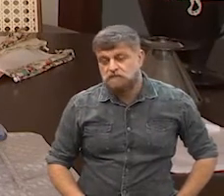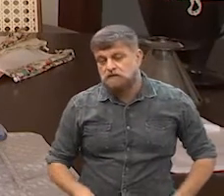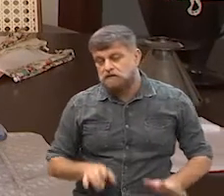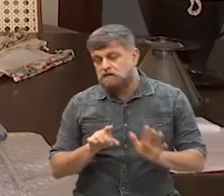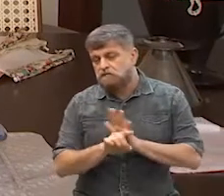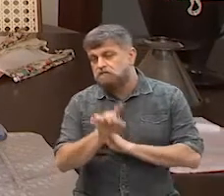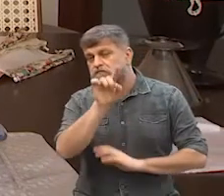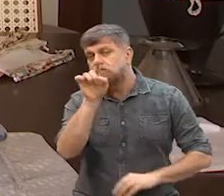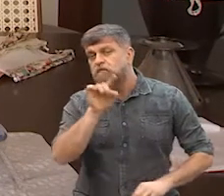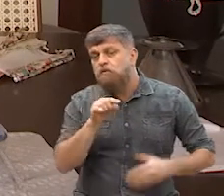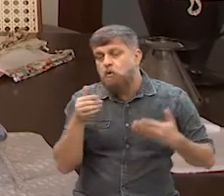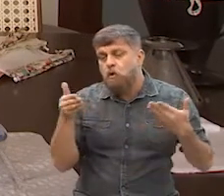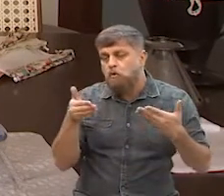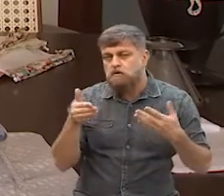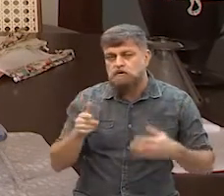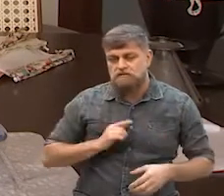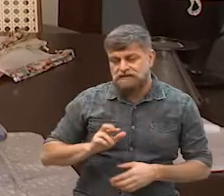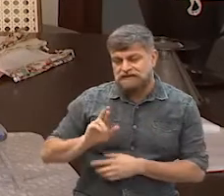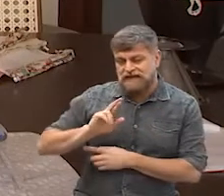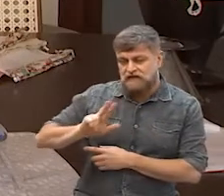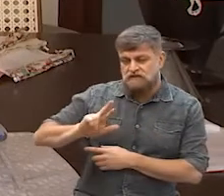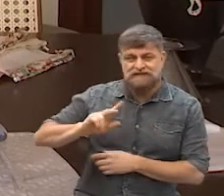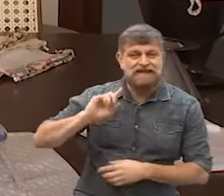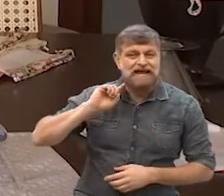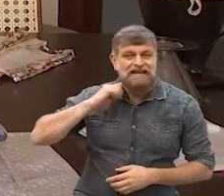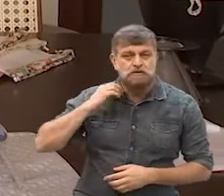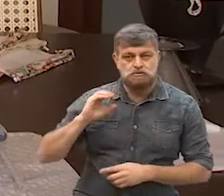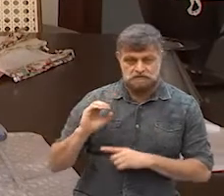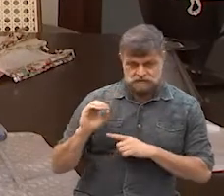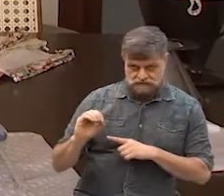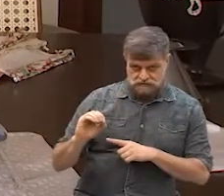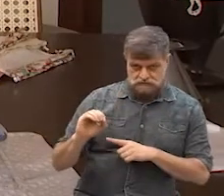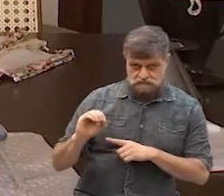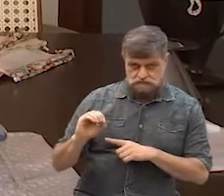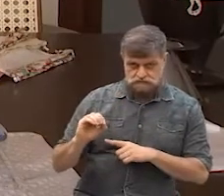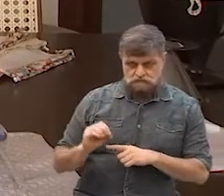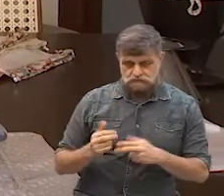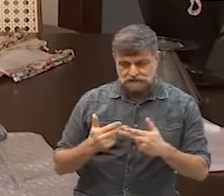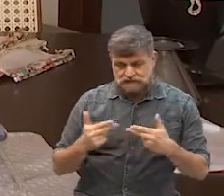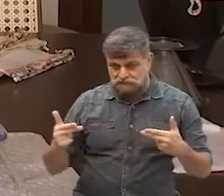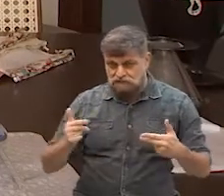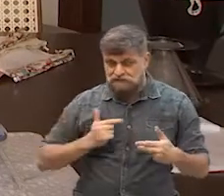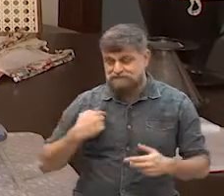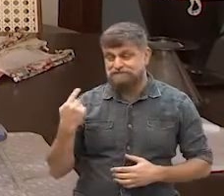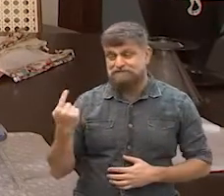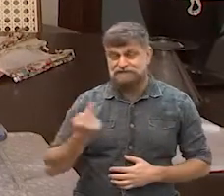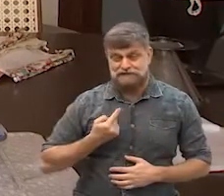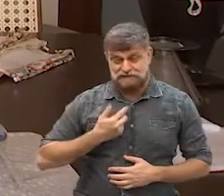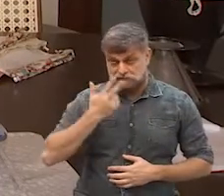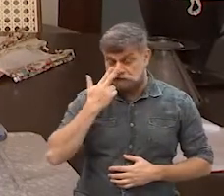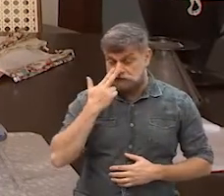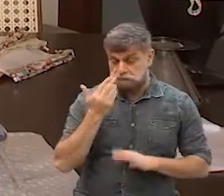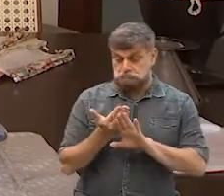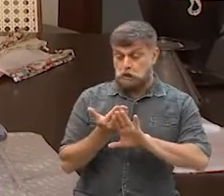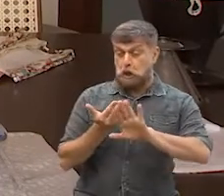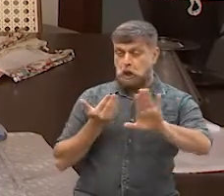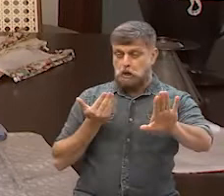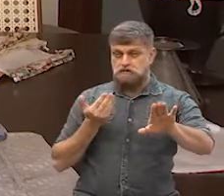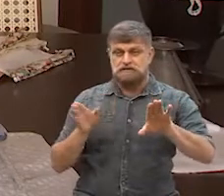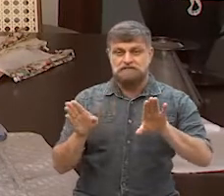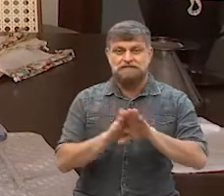questão hoje é a diferença entre o lixo zero, que é uma coisa que está um pouco distante da gente, e